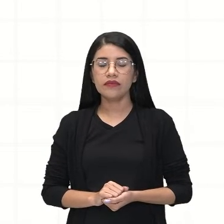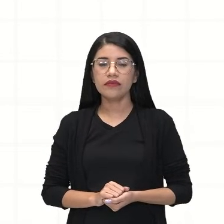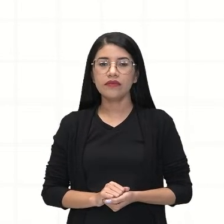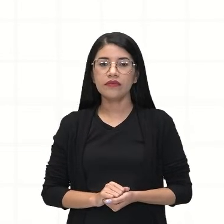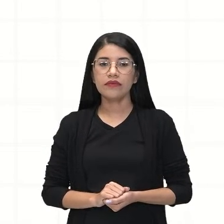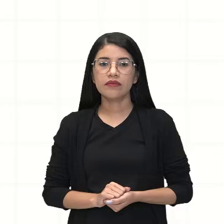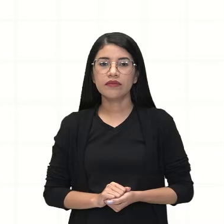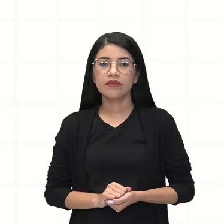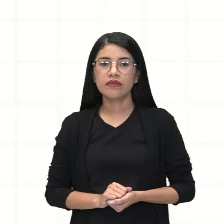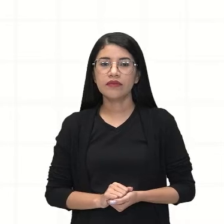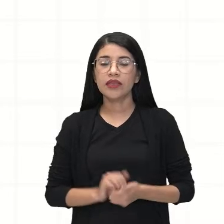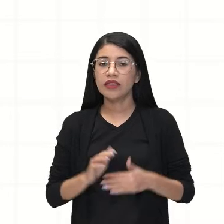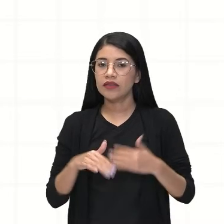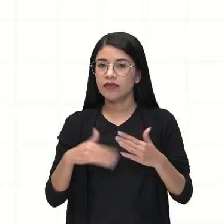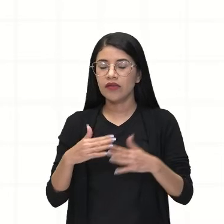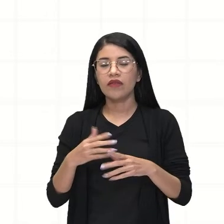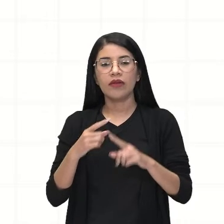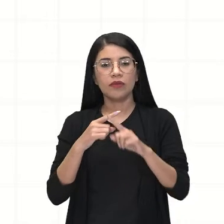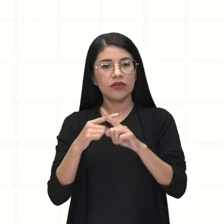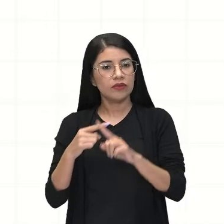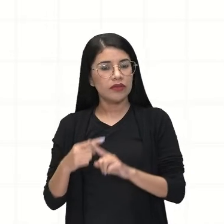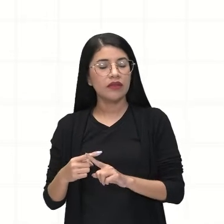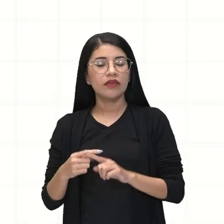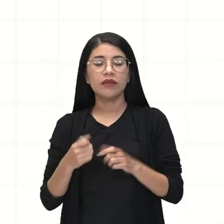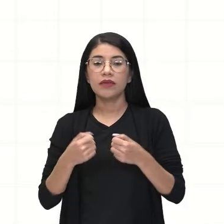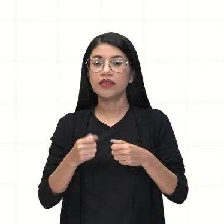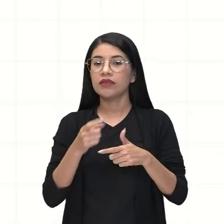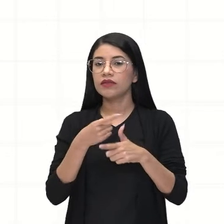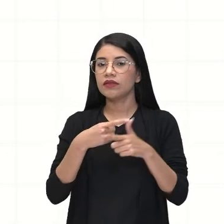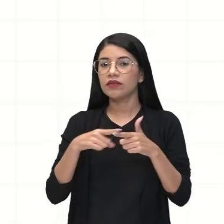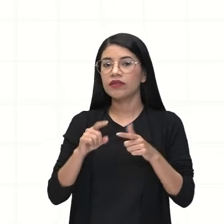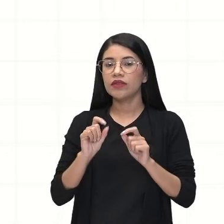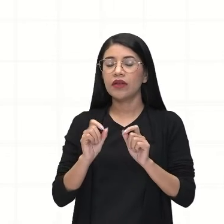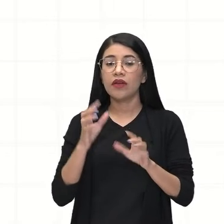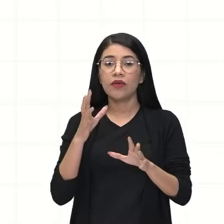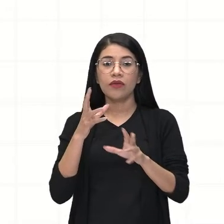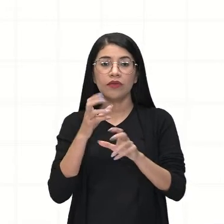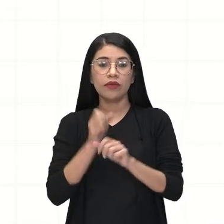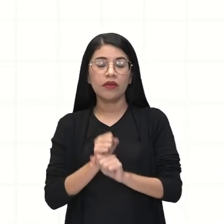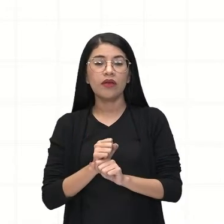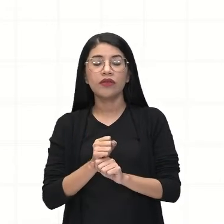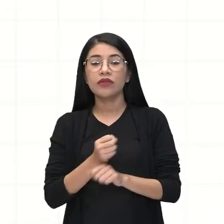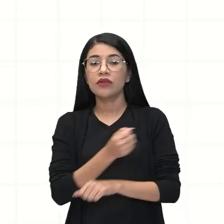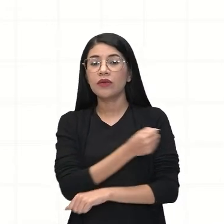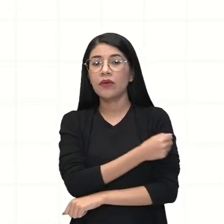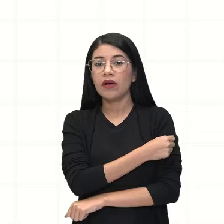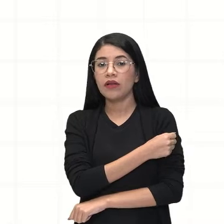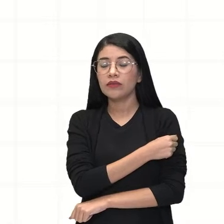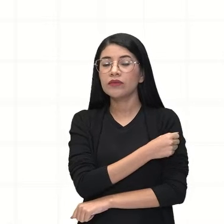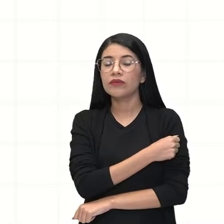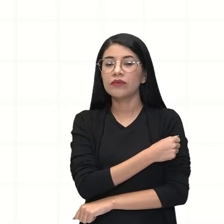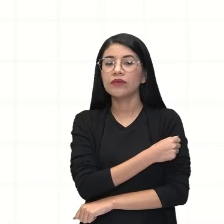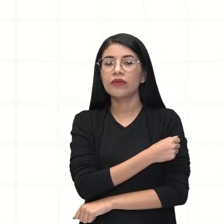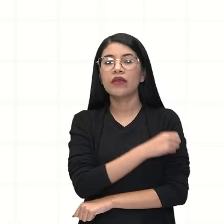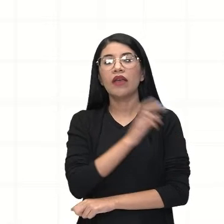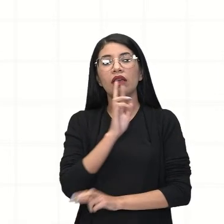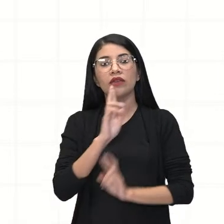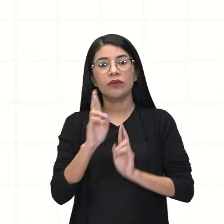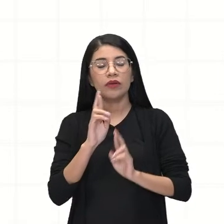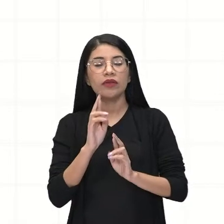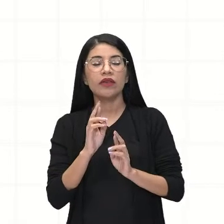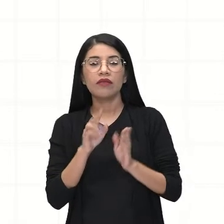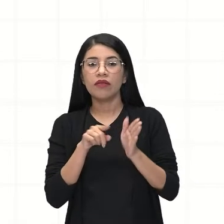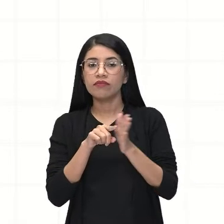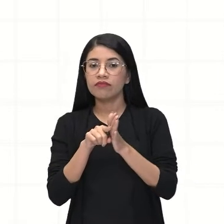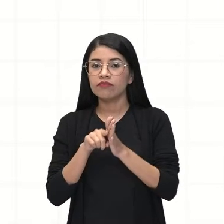expliquei, e assim por diante. Então, eu vou ter que dividir pelo total de alunos que responderam a